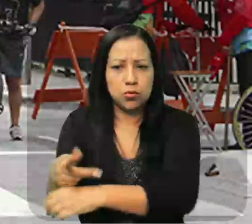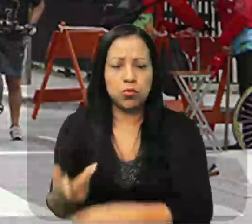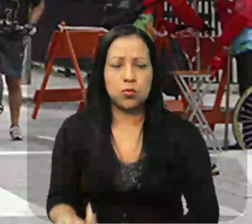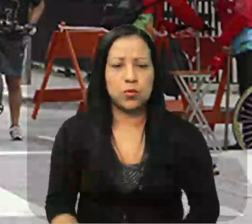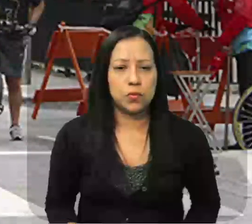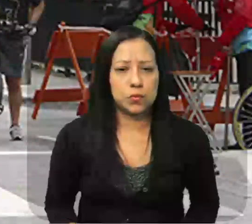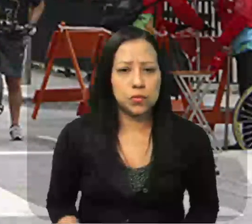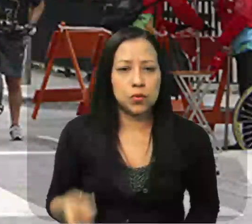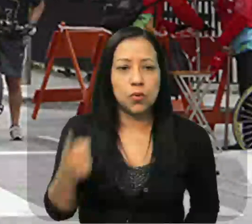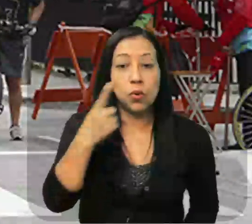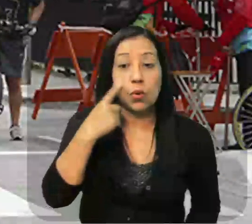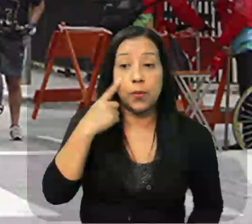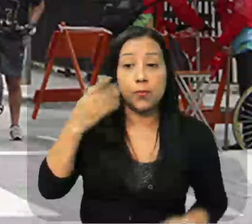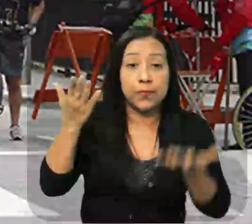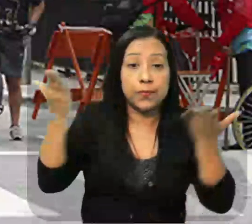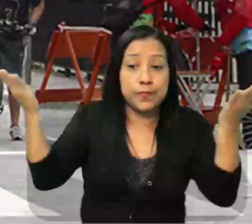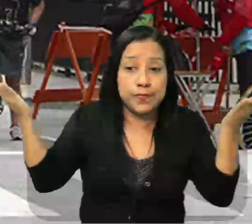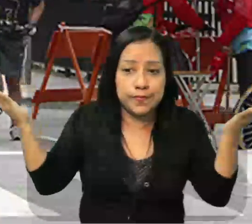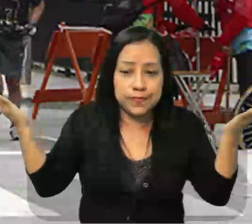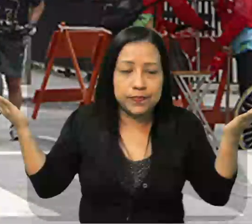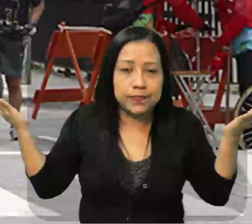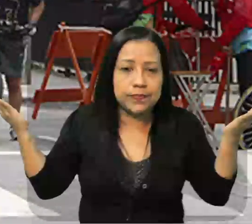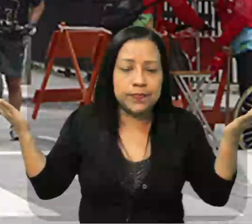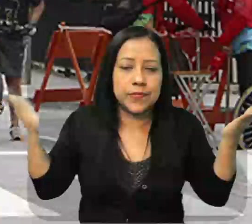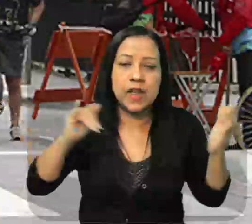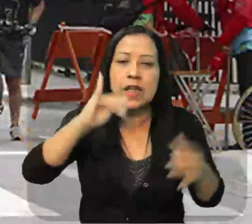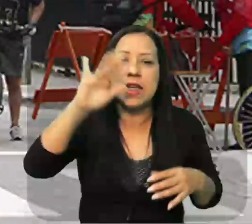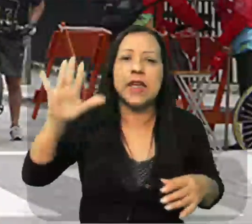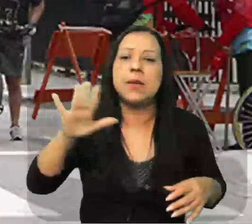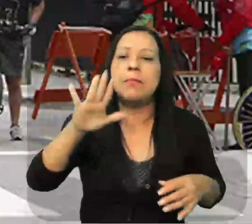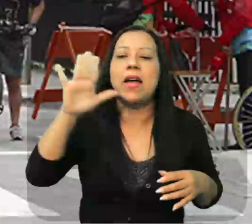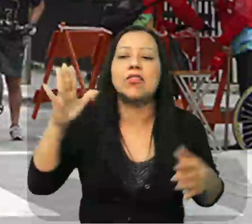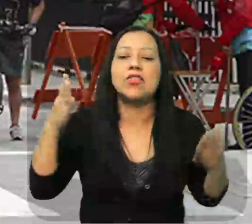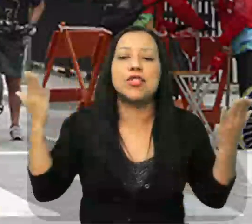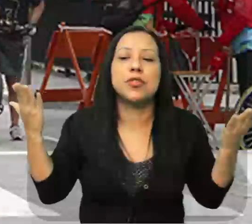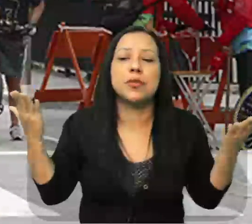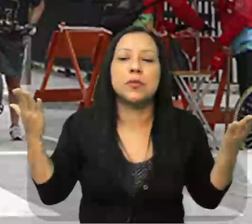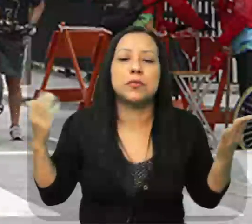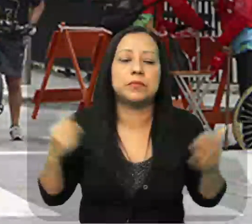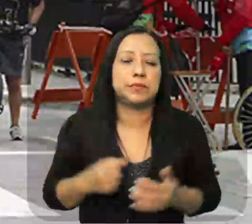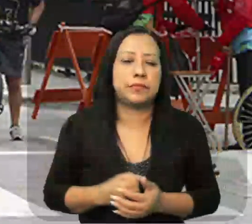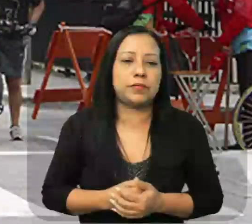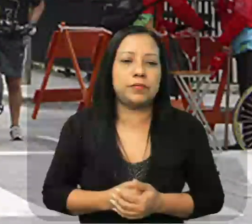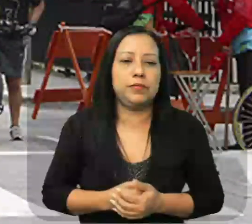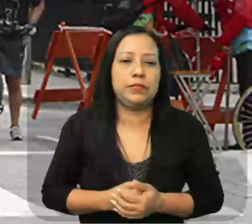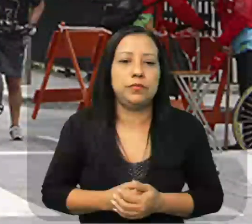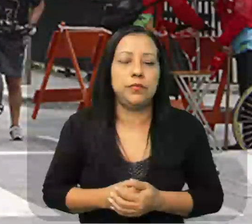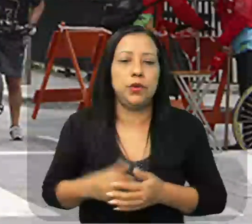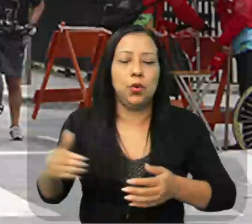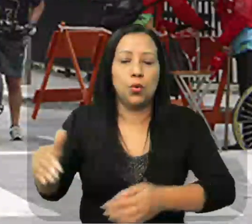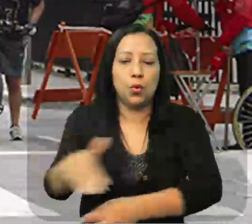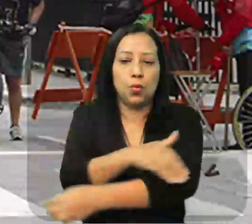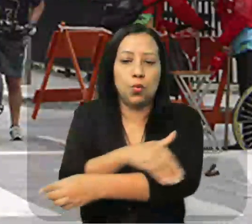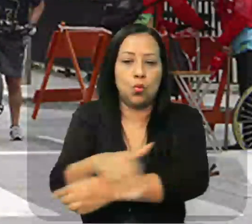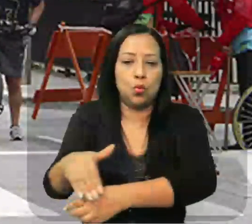Exatamente. E aí, ainda tem outra. Está vendo aí, ó, essa imagem?